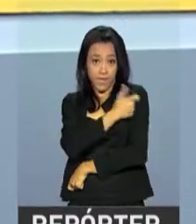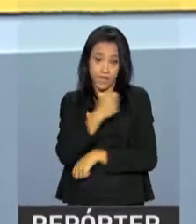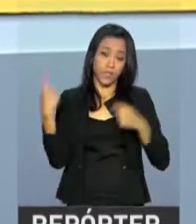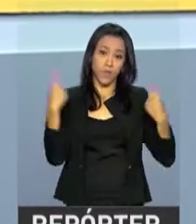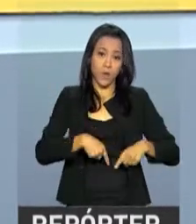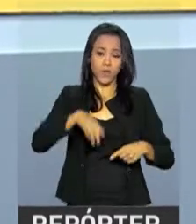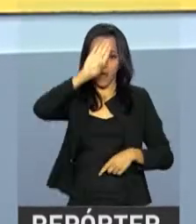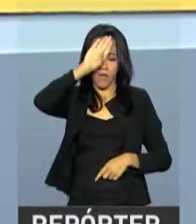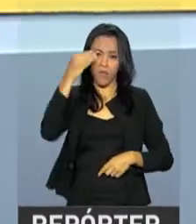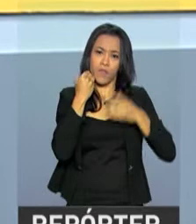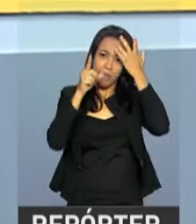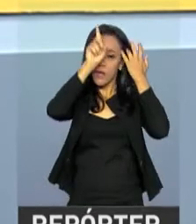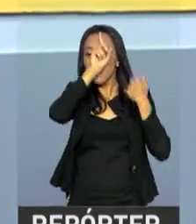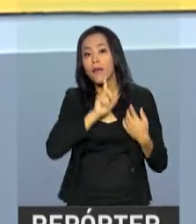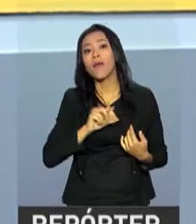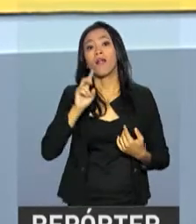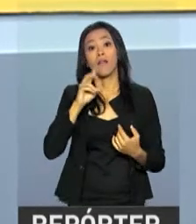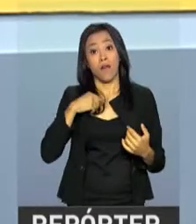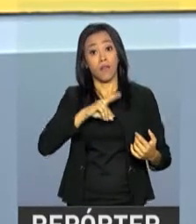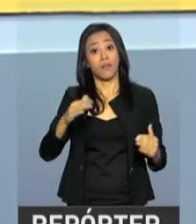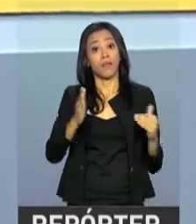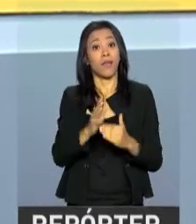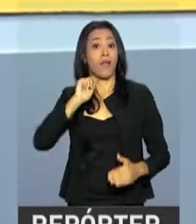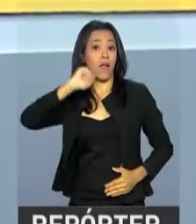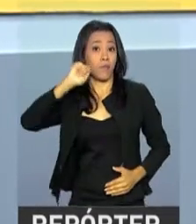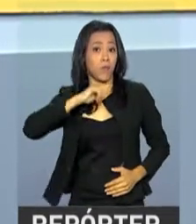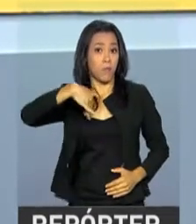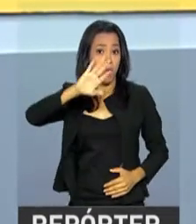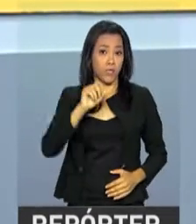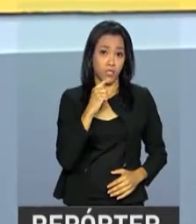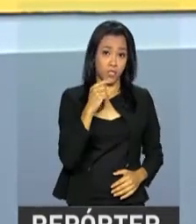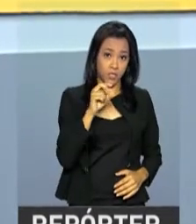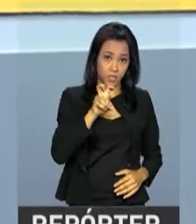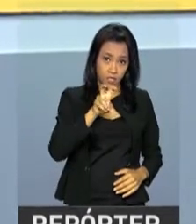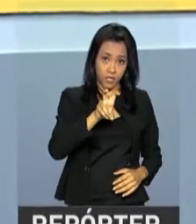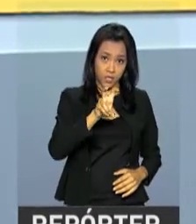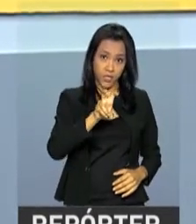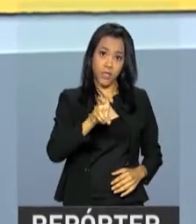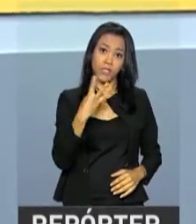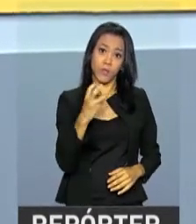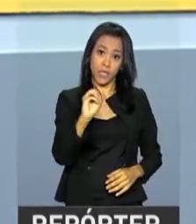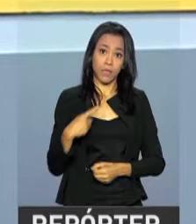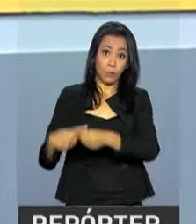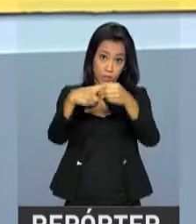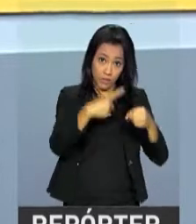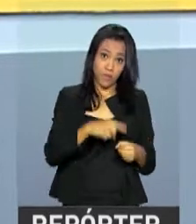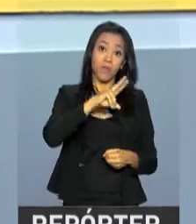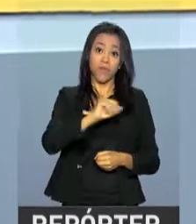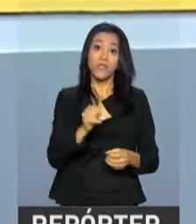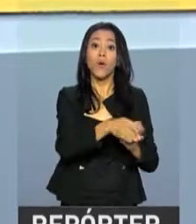todo o brasil até abril do ano que vem mais de mil 580 municípios vão ser incluídos nas áreas com recomendação de